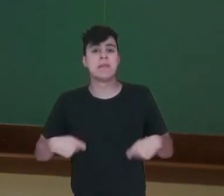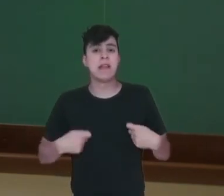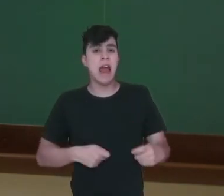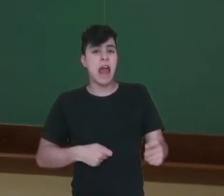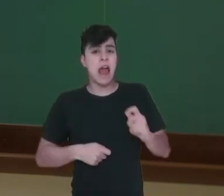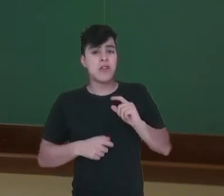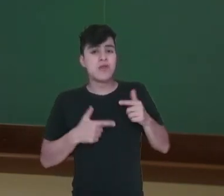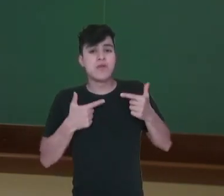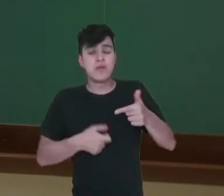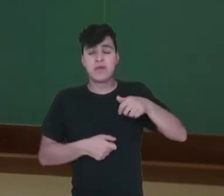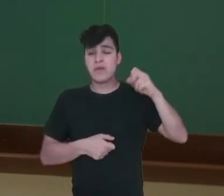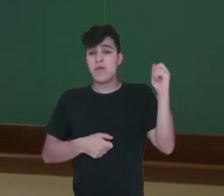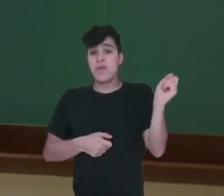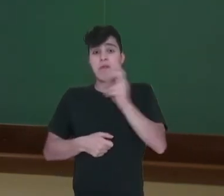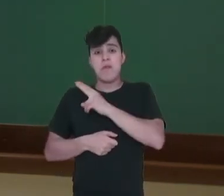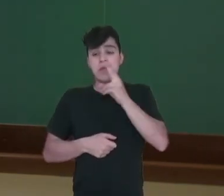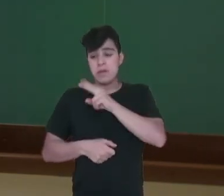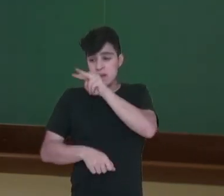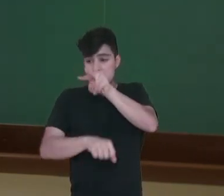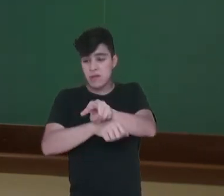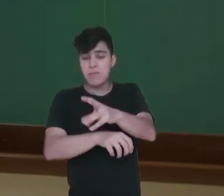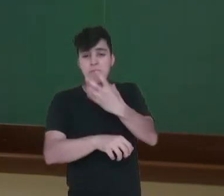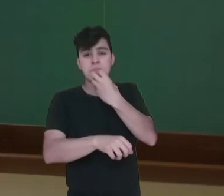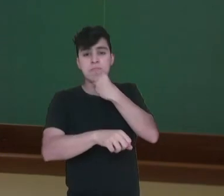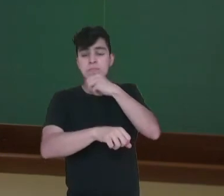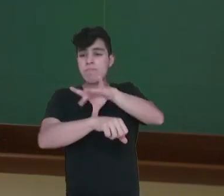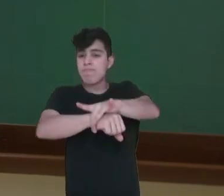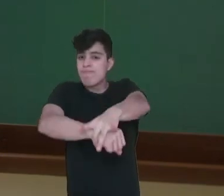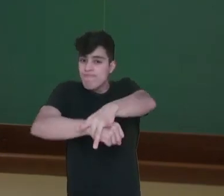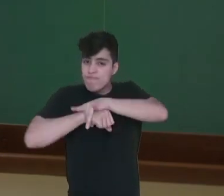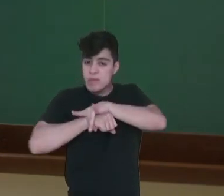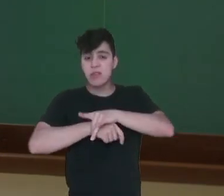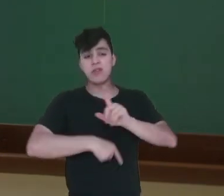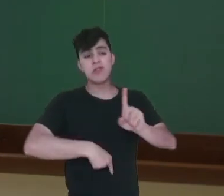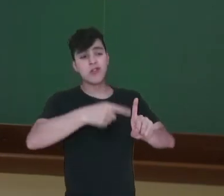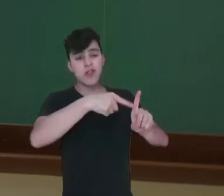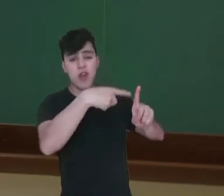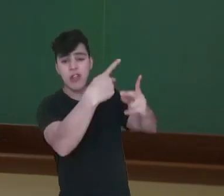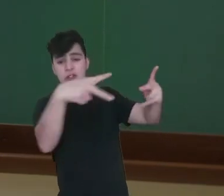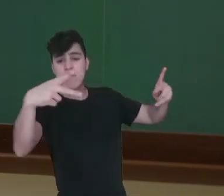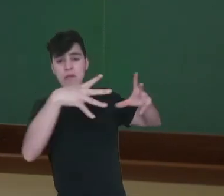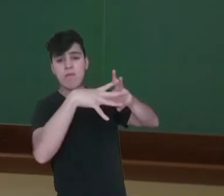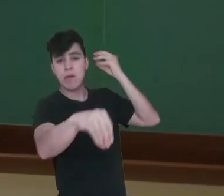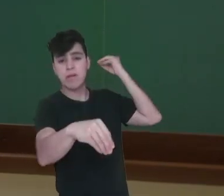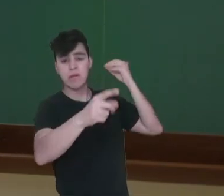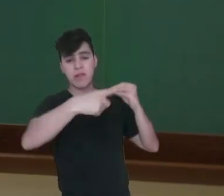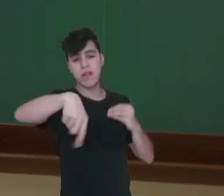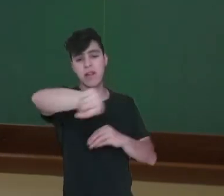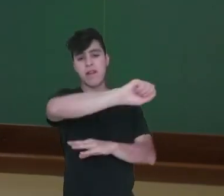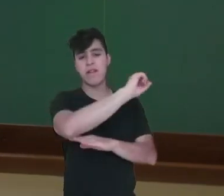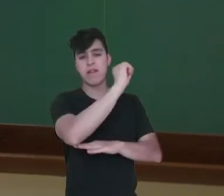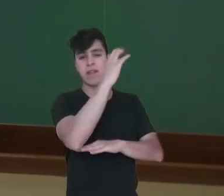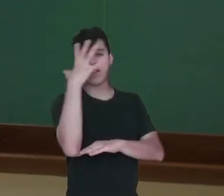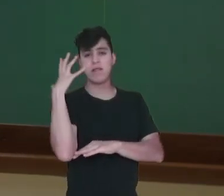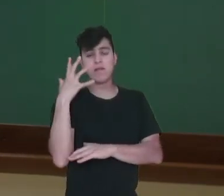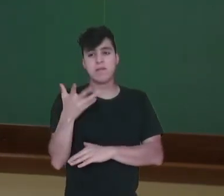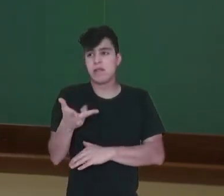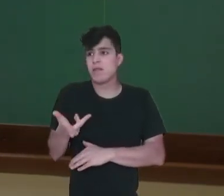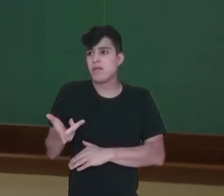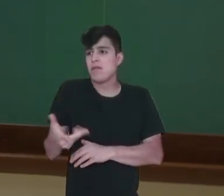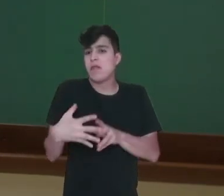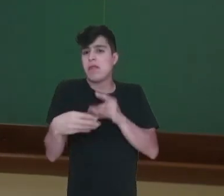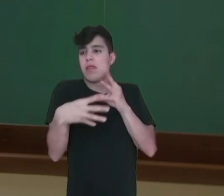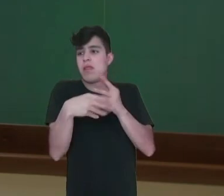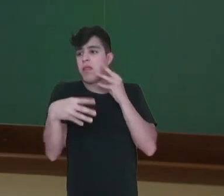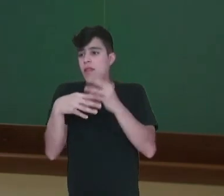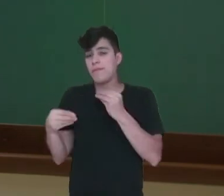para a preservação ambiental das espécies que estão sendo dizimadas ali da natureza de forma bastante acelerada. Então,